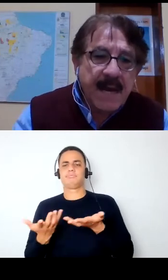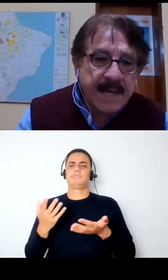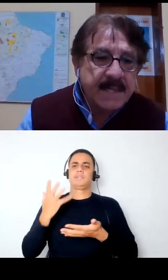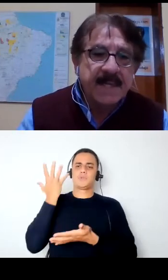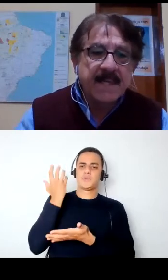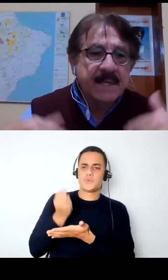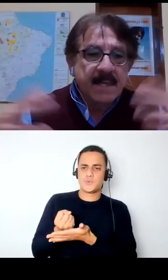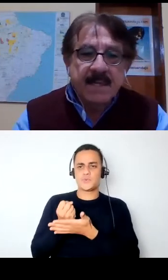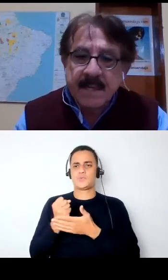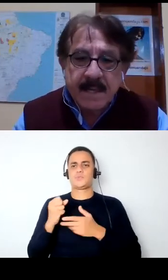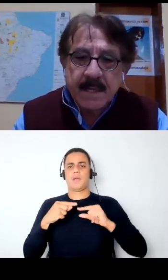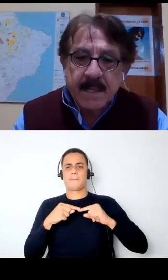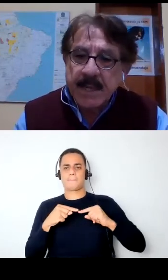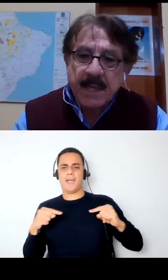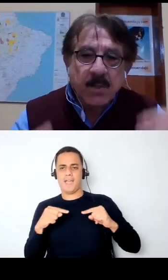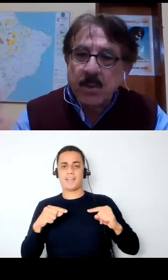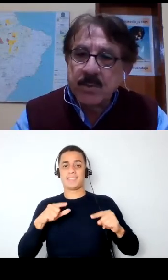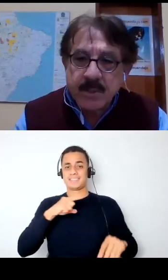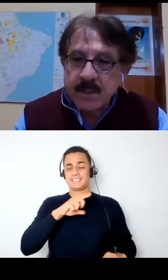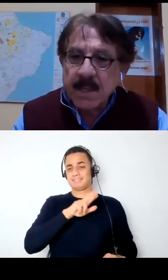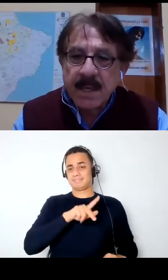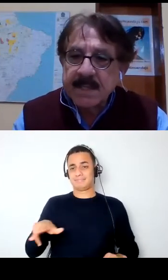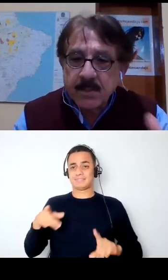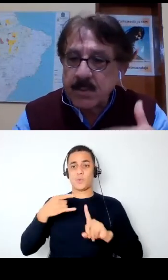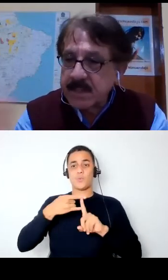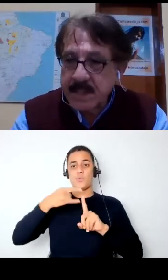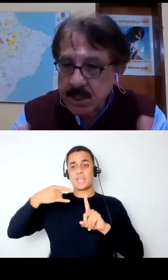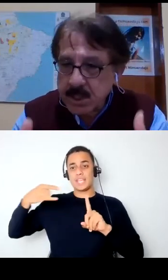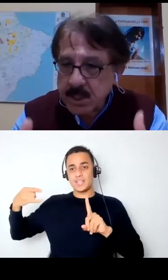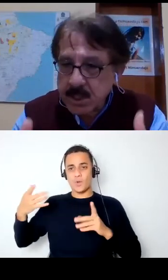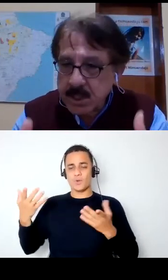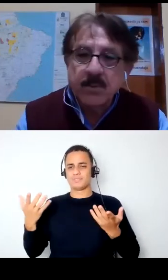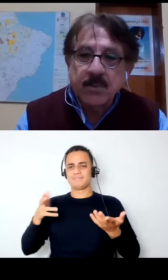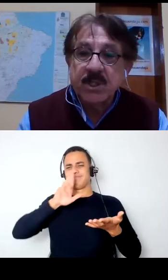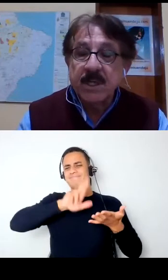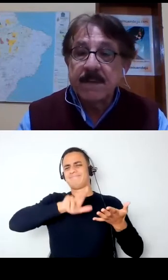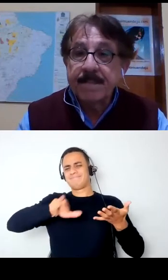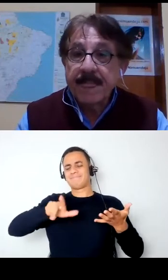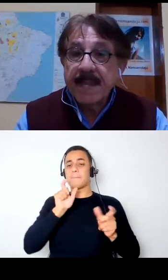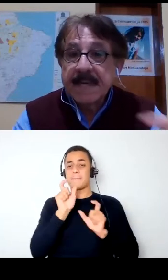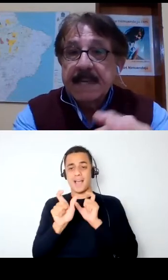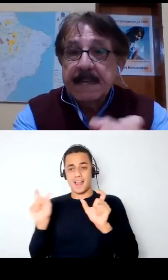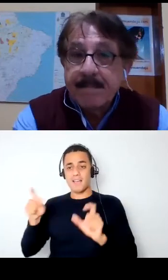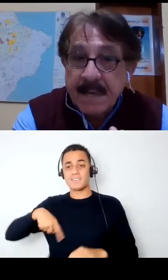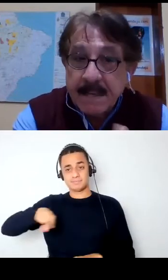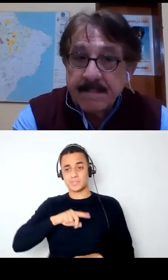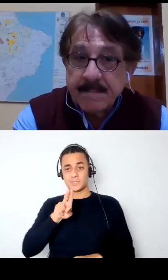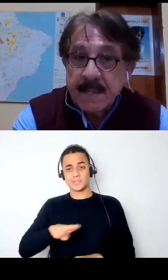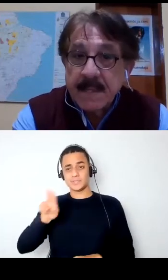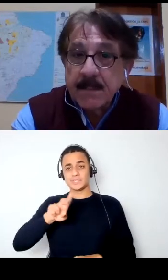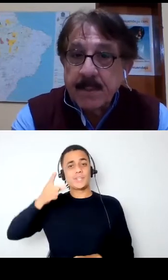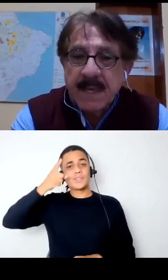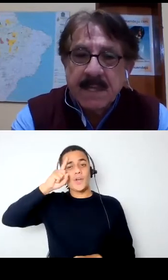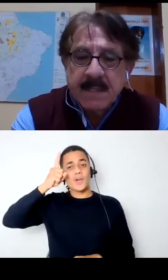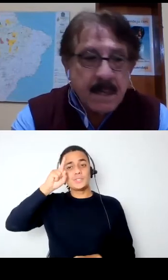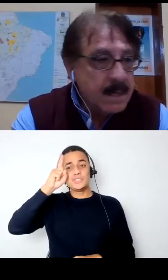defrag, deletar, debug, bug, byte, desktop, HD,